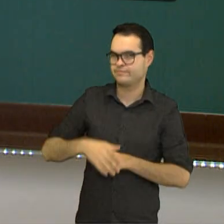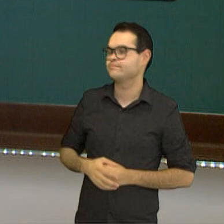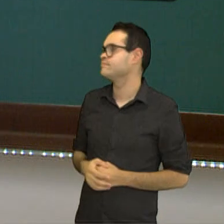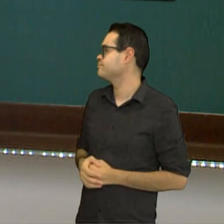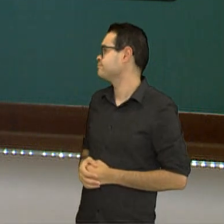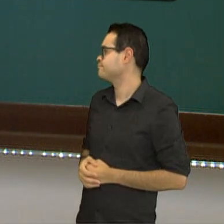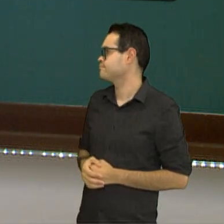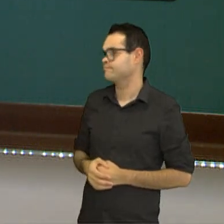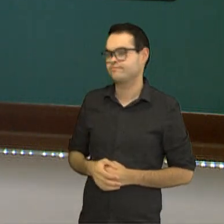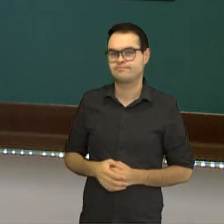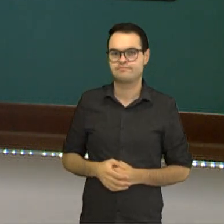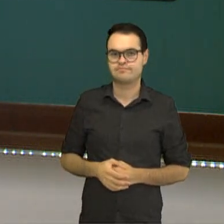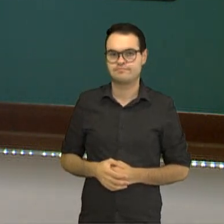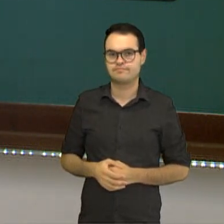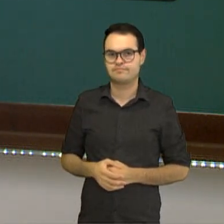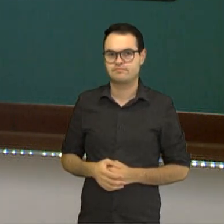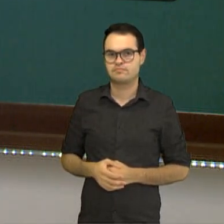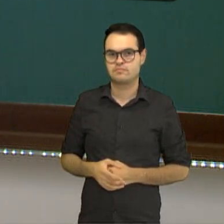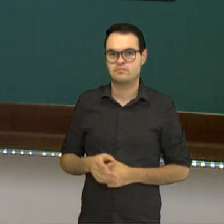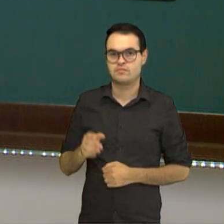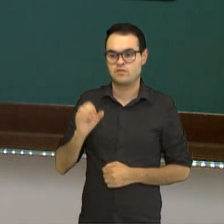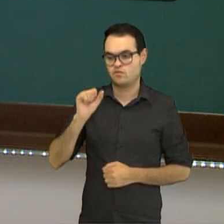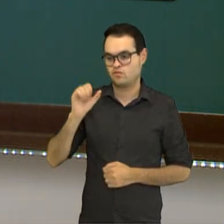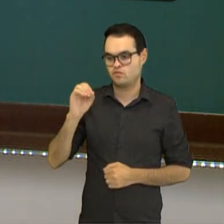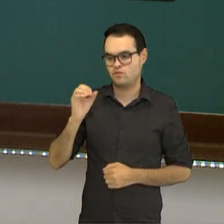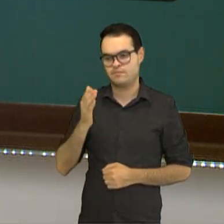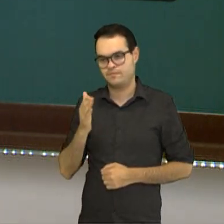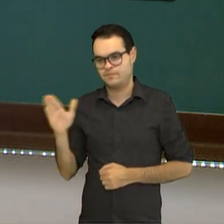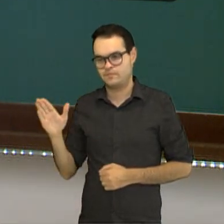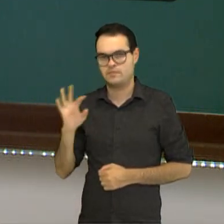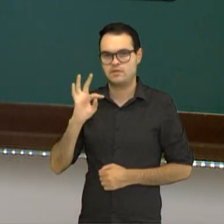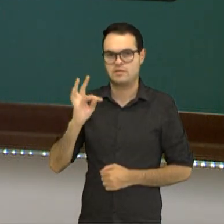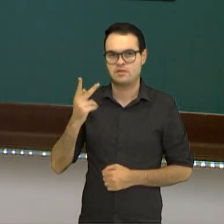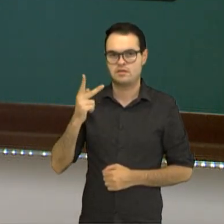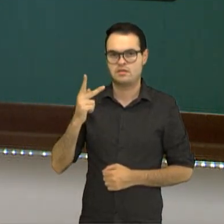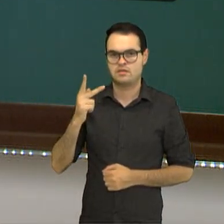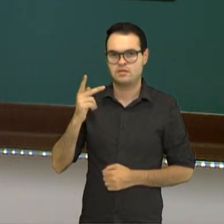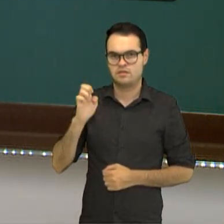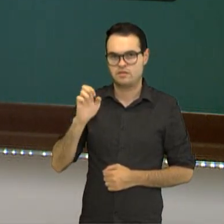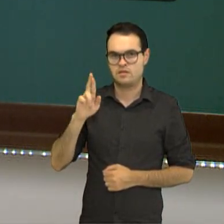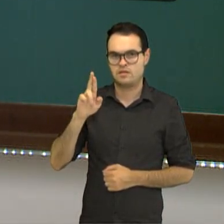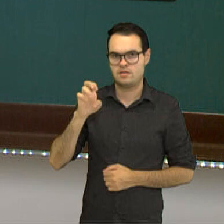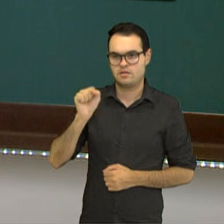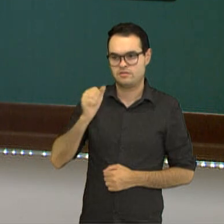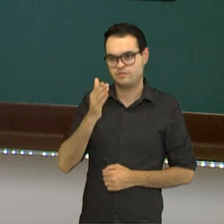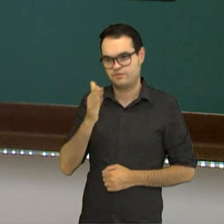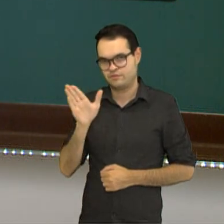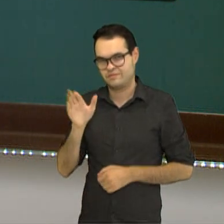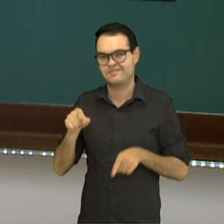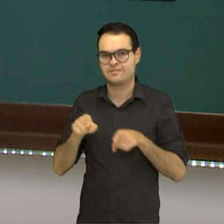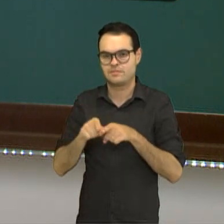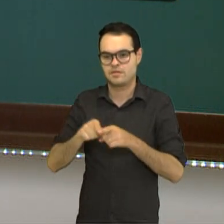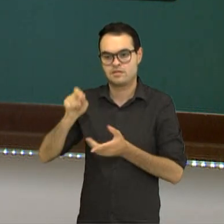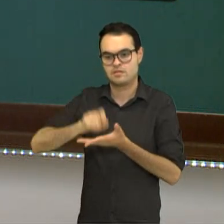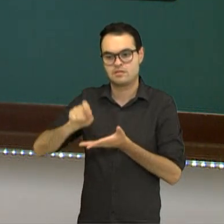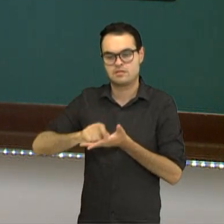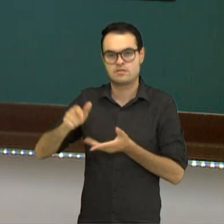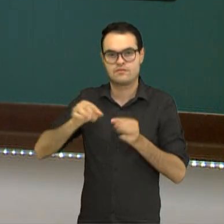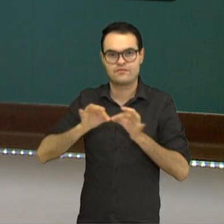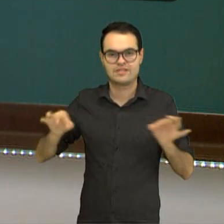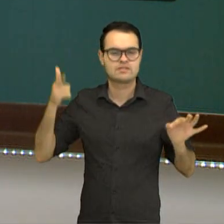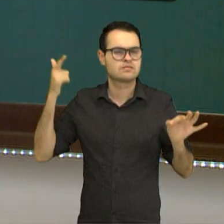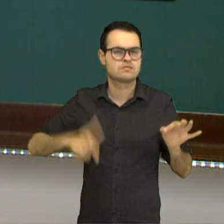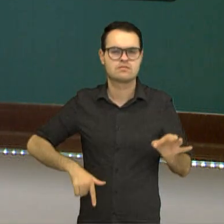tá? Ó, vocês tiraram o so e o theirs, que é o que estava pedindo, e reescrever a frase. Gente,